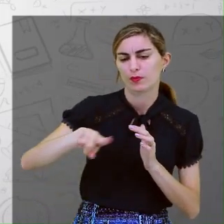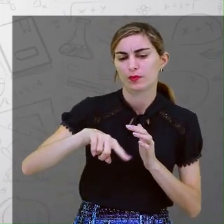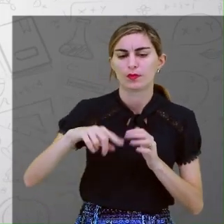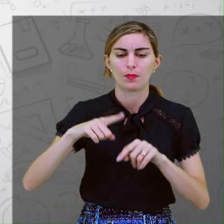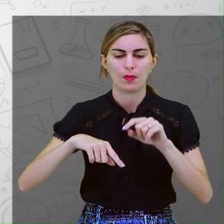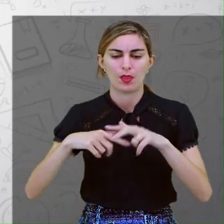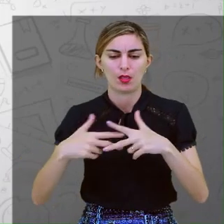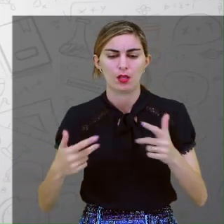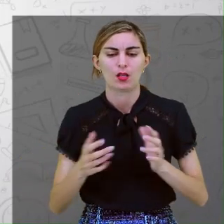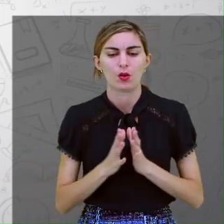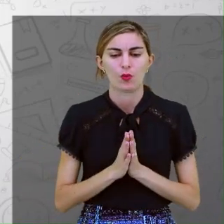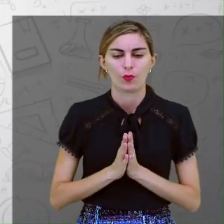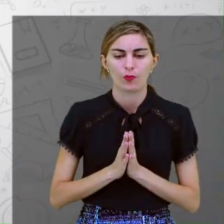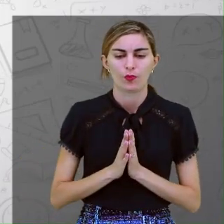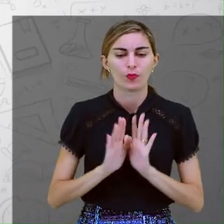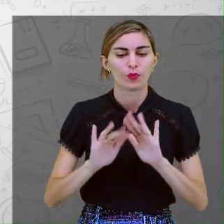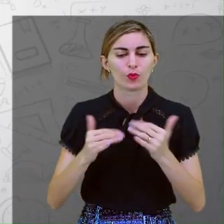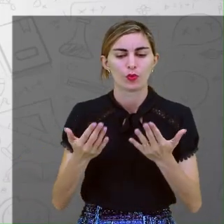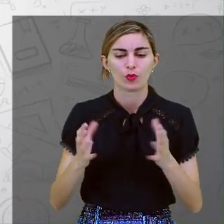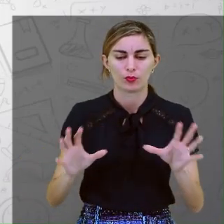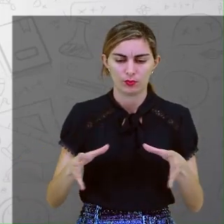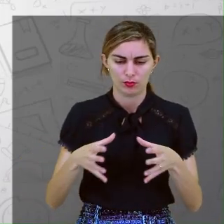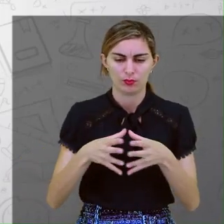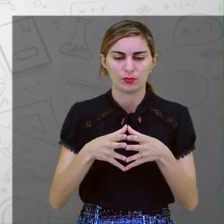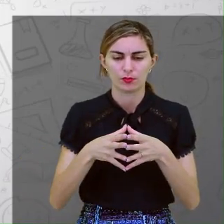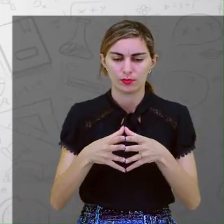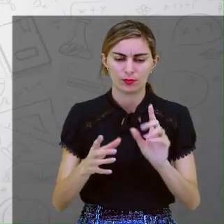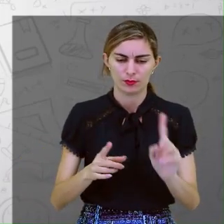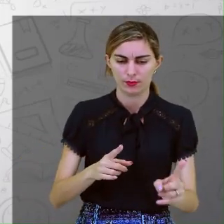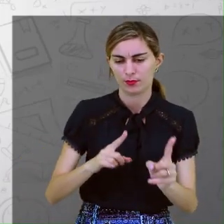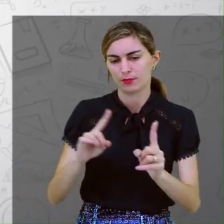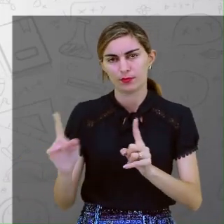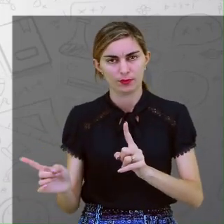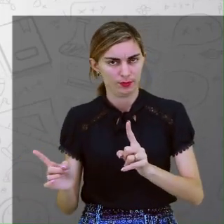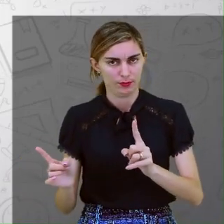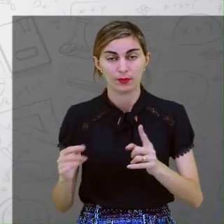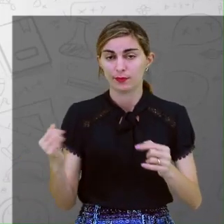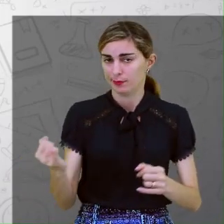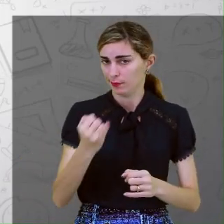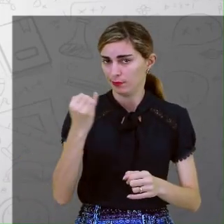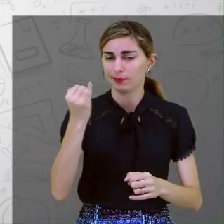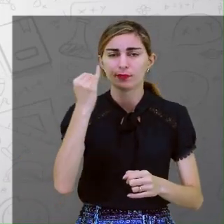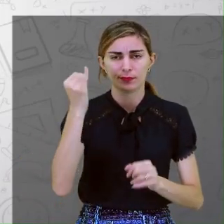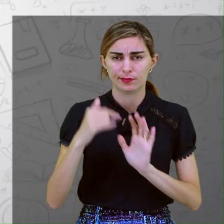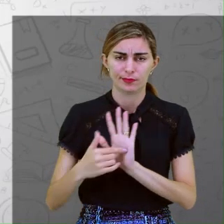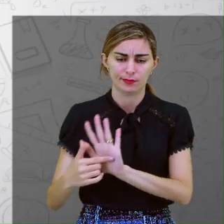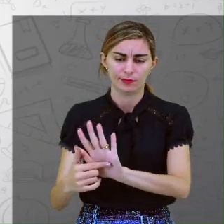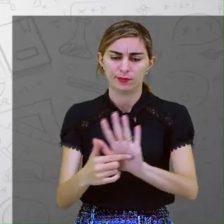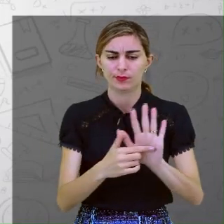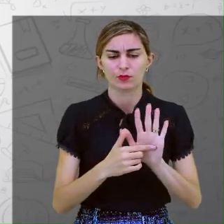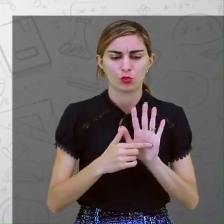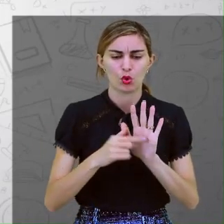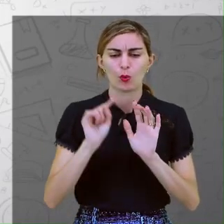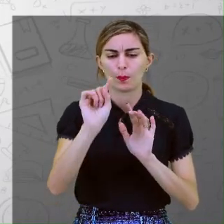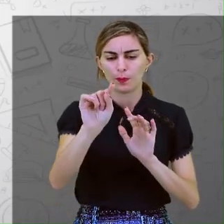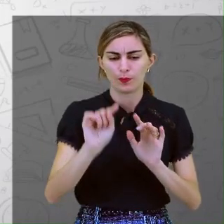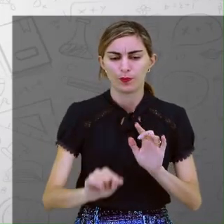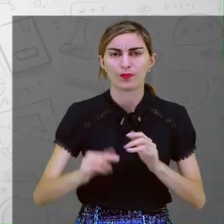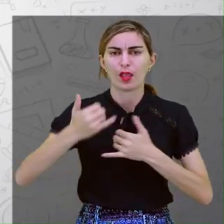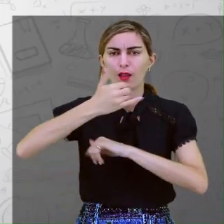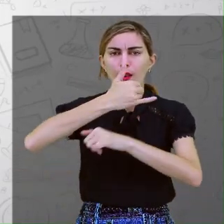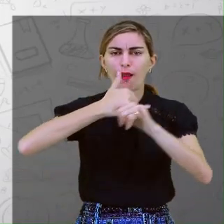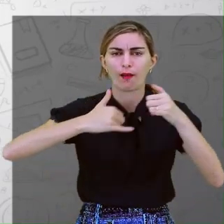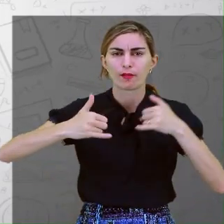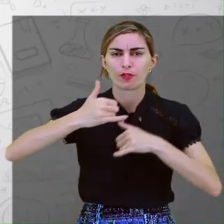de materiais. Então, conjuntamente com a planta de layout, é importante ali apresentar os pontos